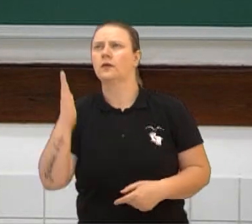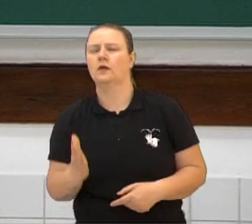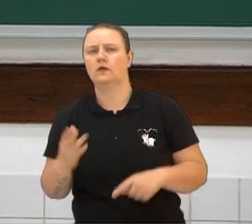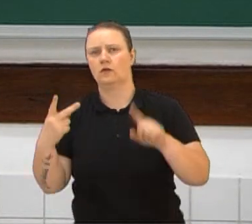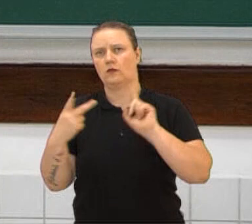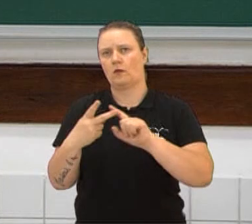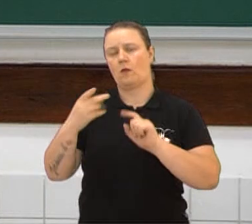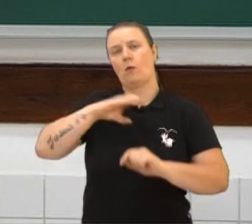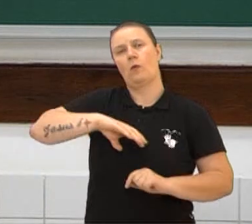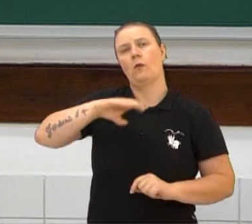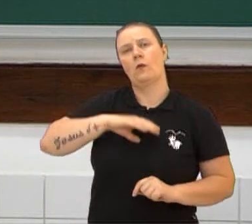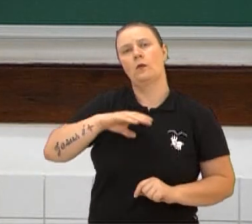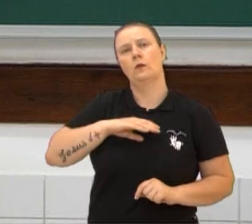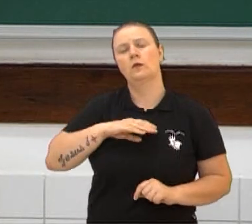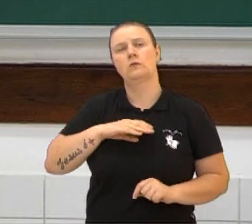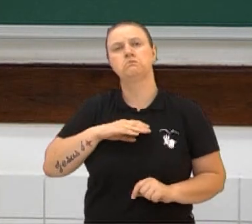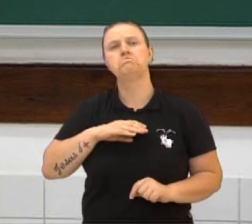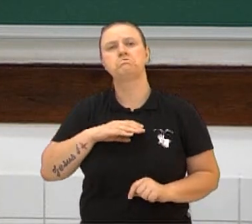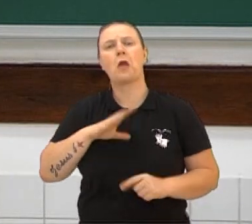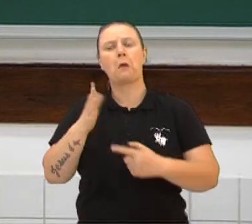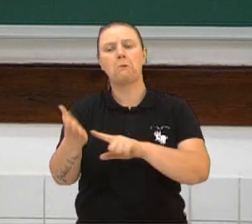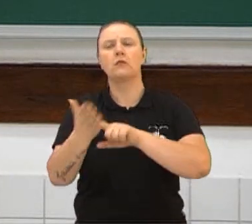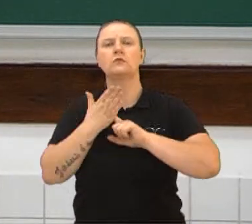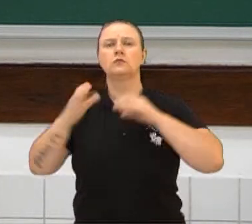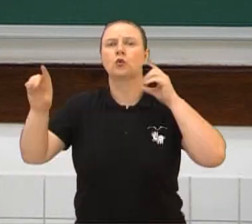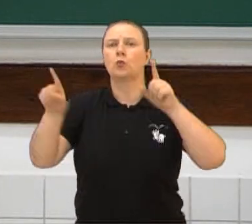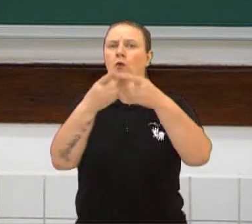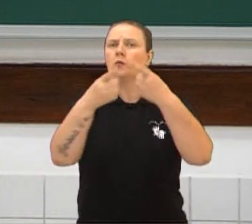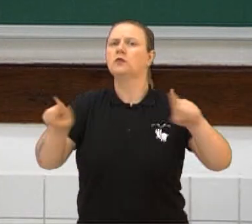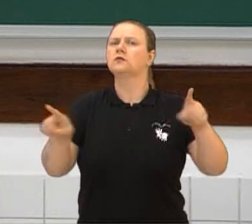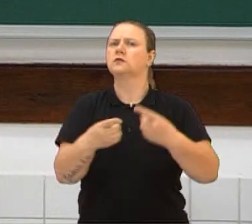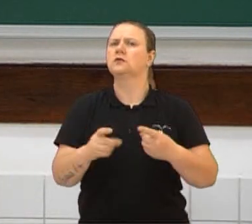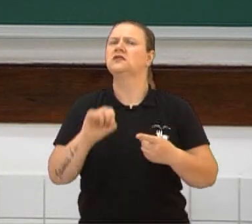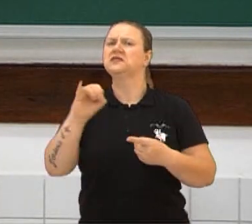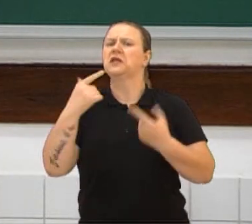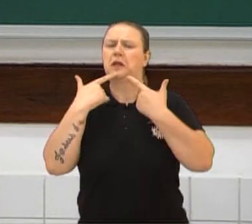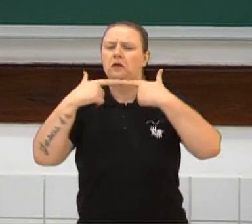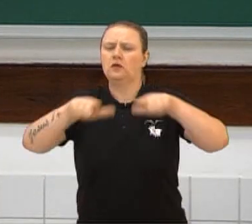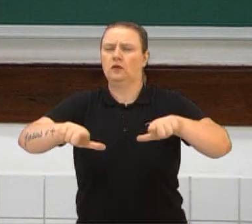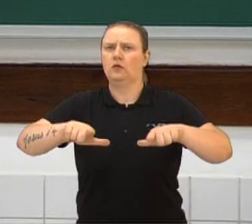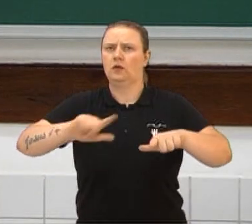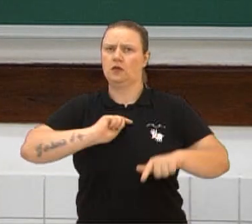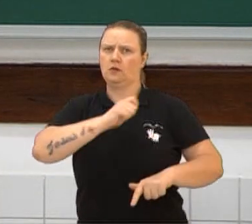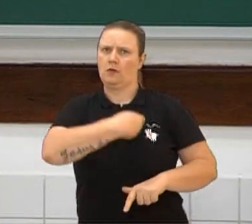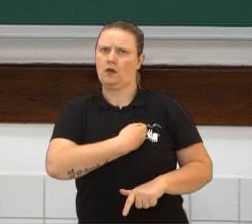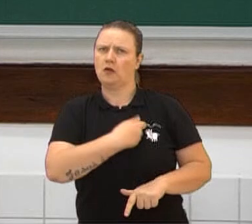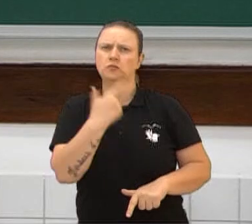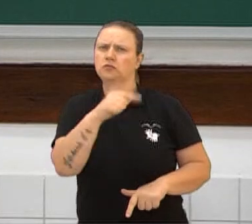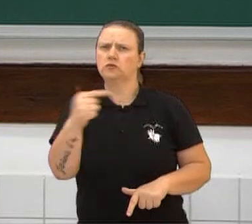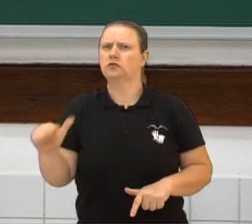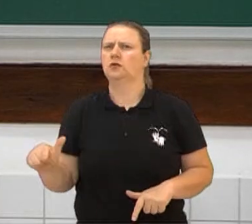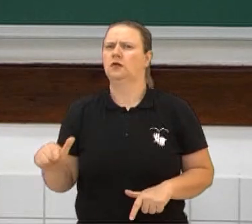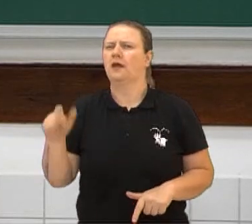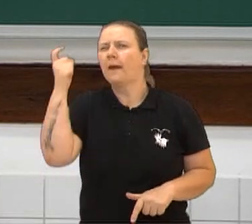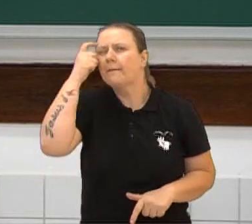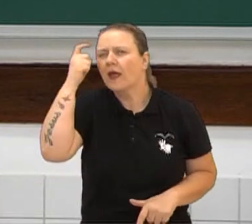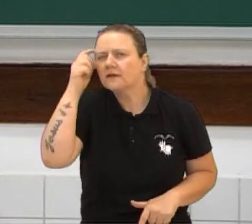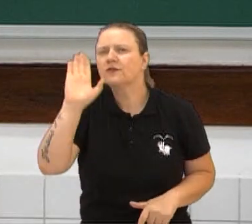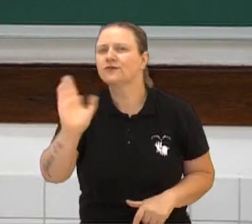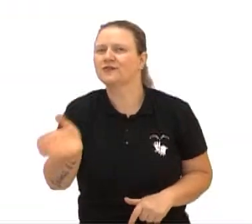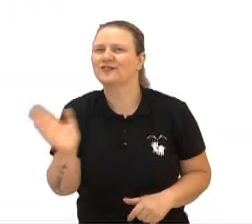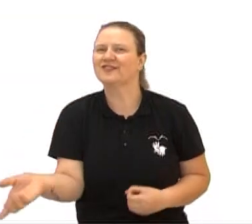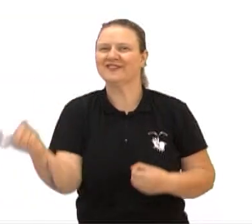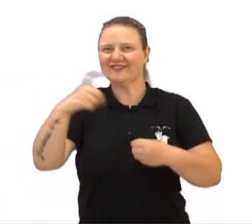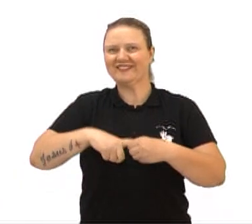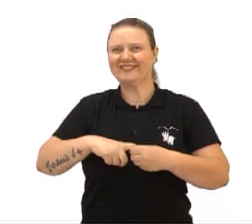canção se eles não são países que têm o espanhol como língua oficial? Pensem um pouquinho e a gente já volta para conversar sobre